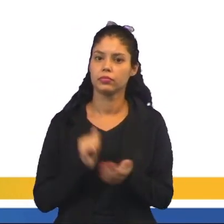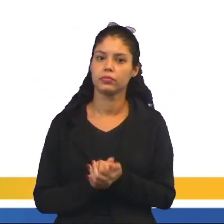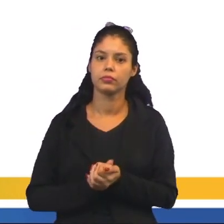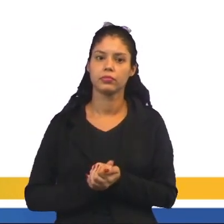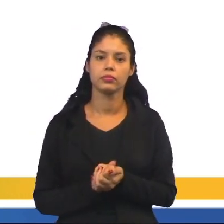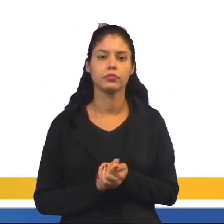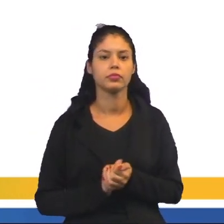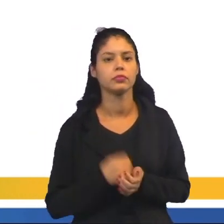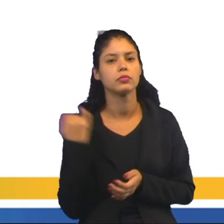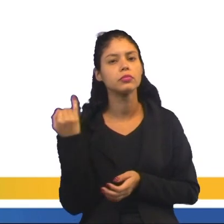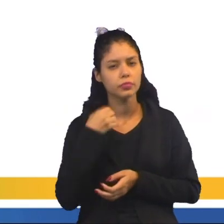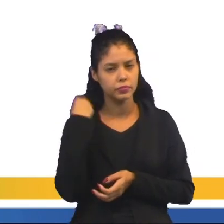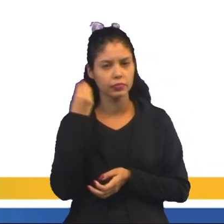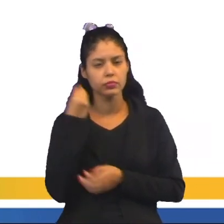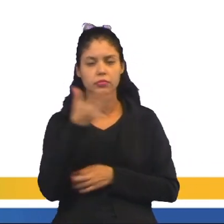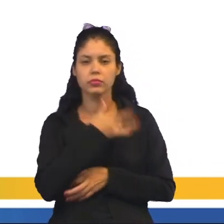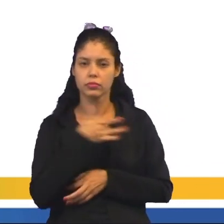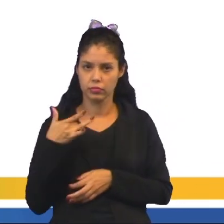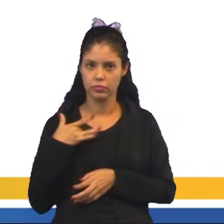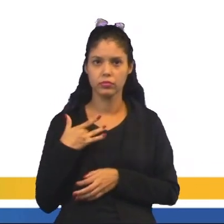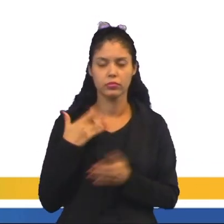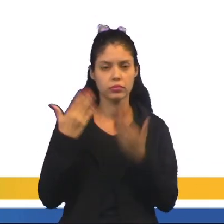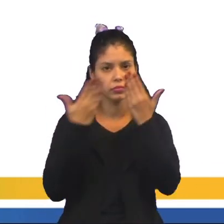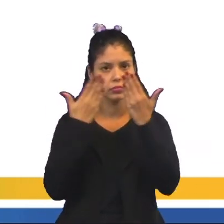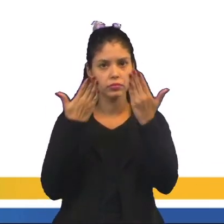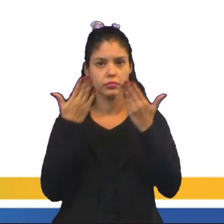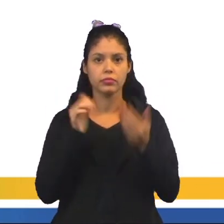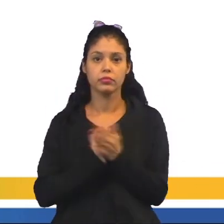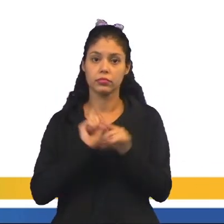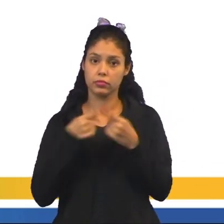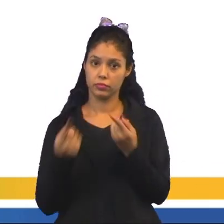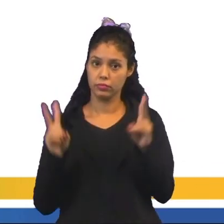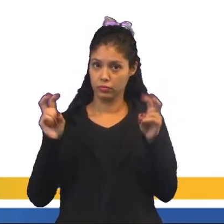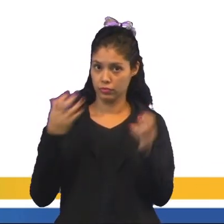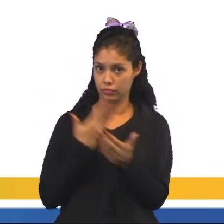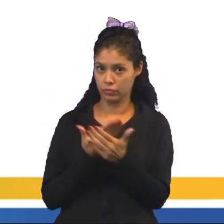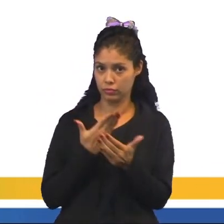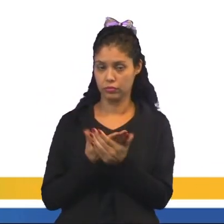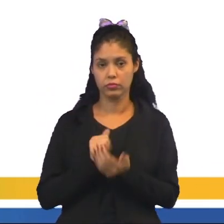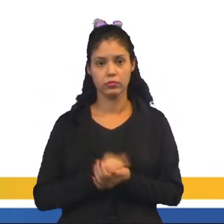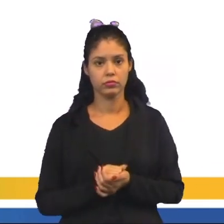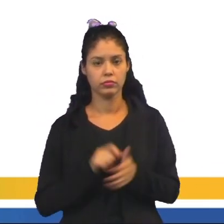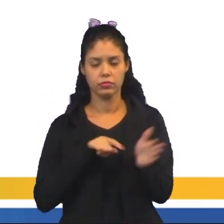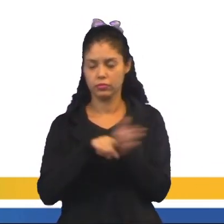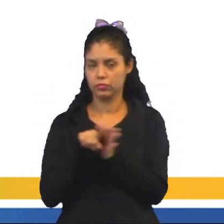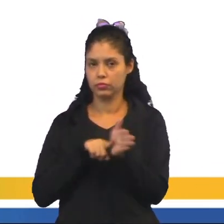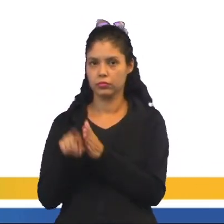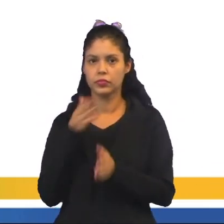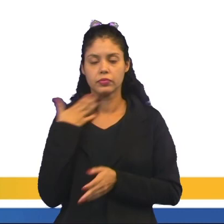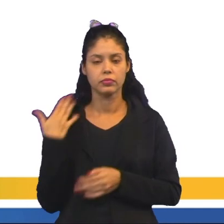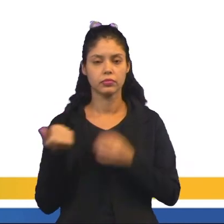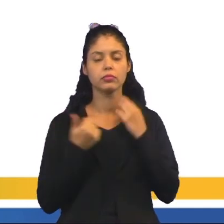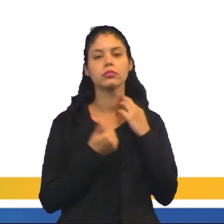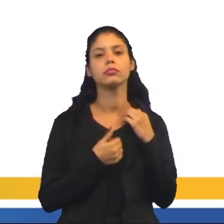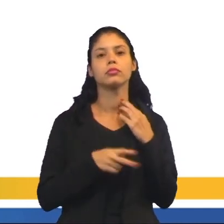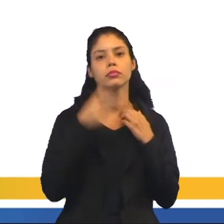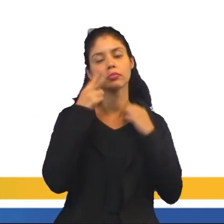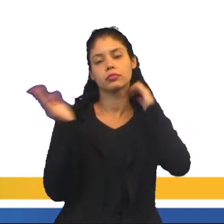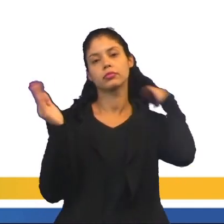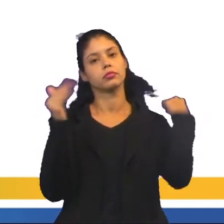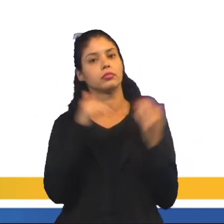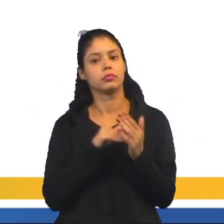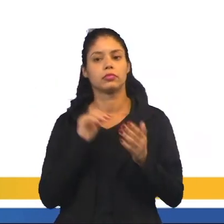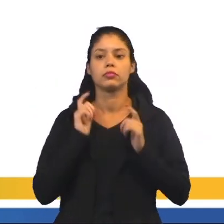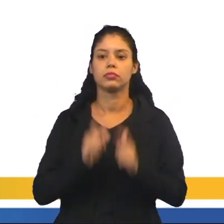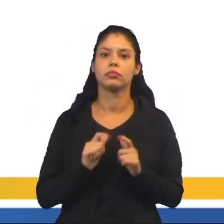de especialistas, saúde, psicologia, mas é um assunto interessante para a gente dar uma pesquisada melhor para ver até onde a